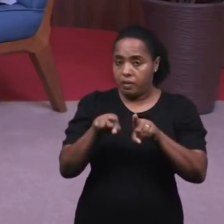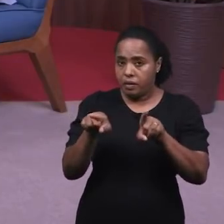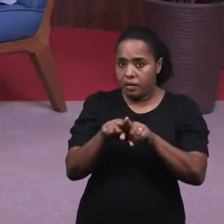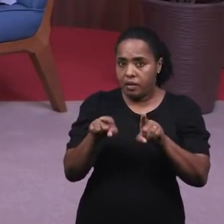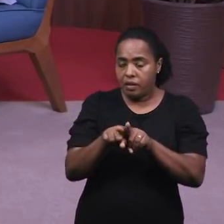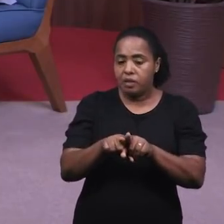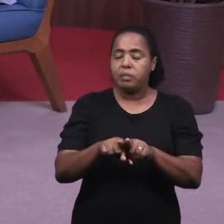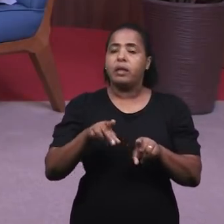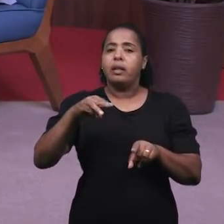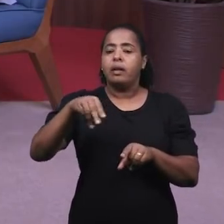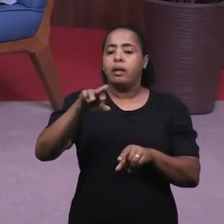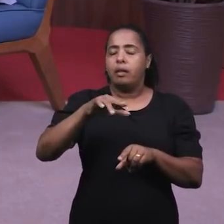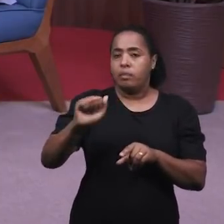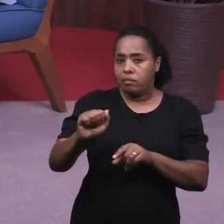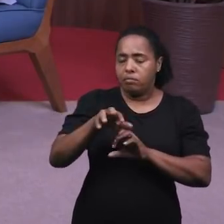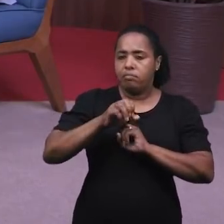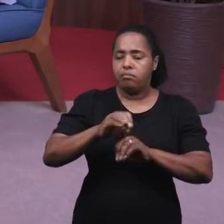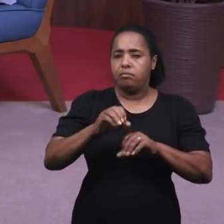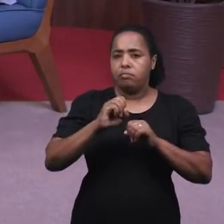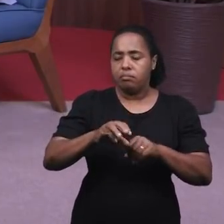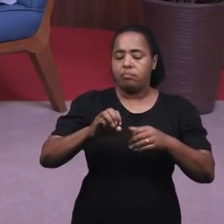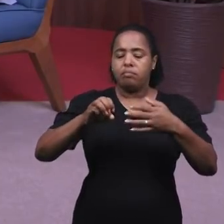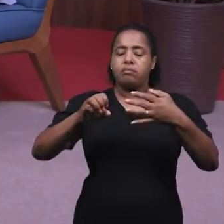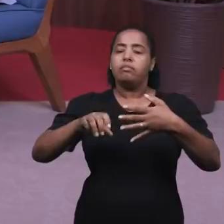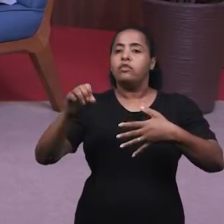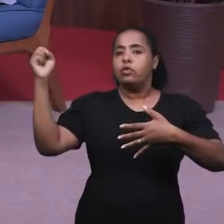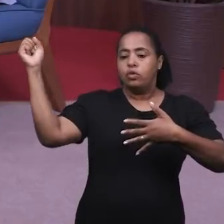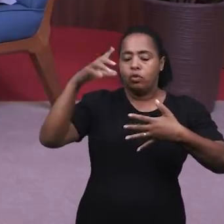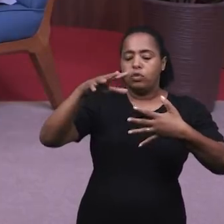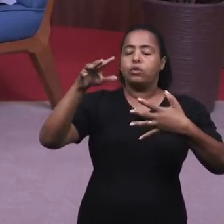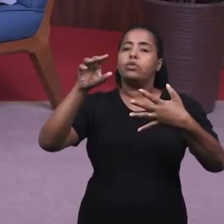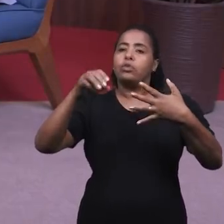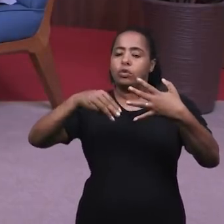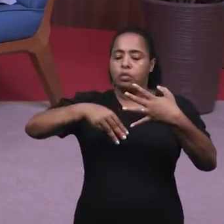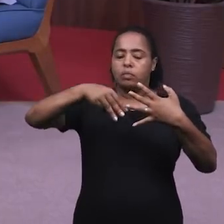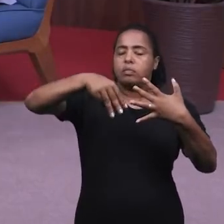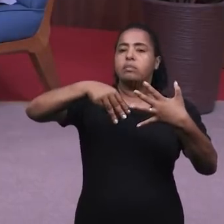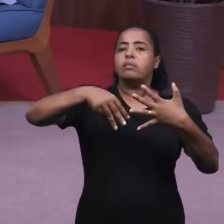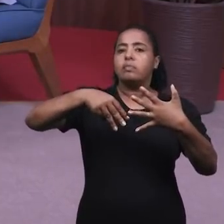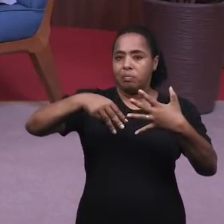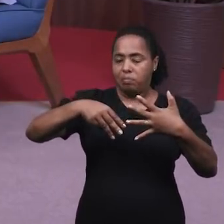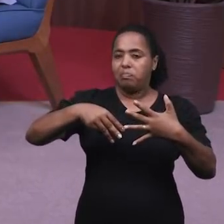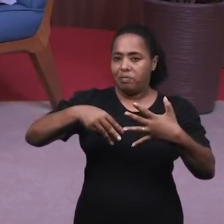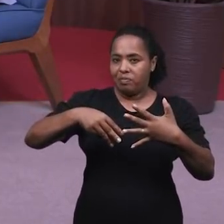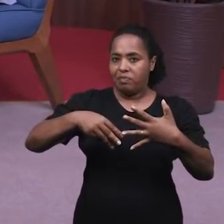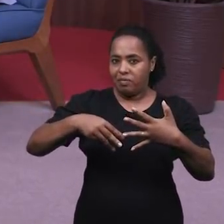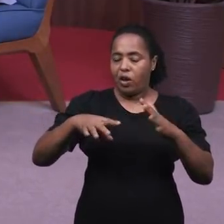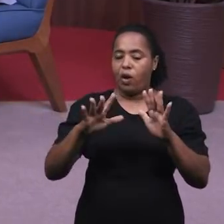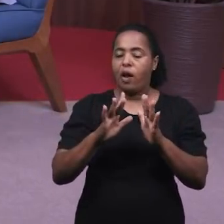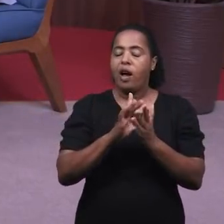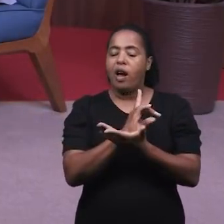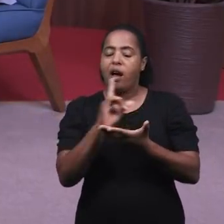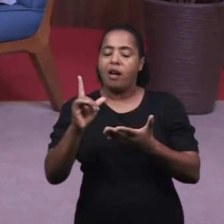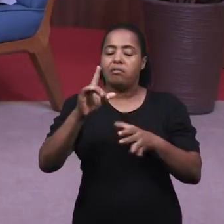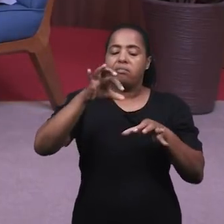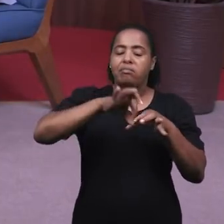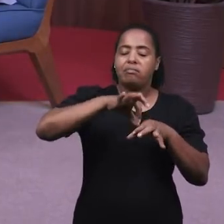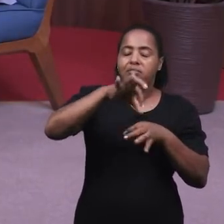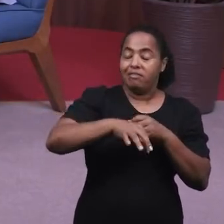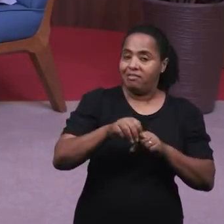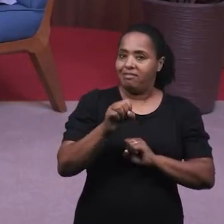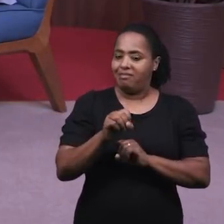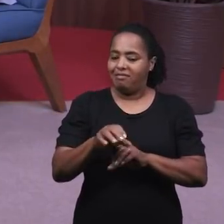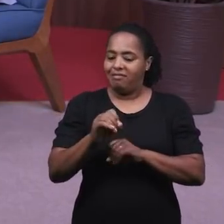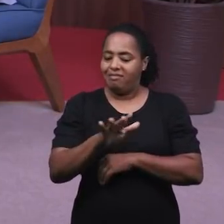vai continuar o ensino na escala de Sol maior do louvor A Tua Palavra é Semente. E na aula para as